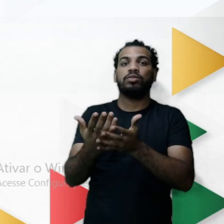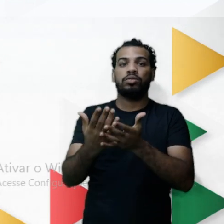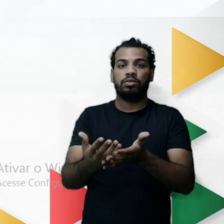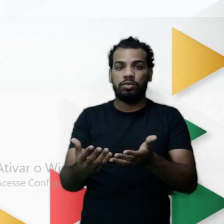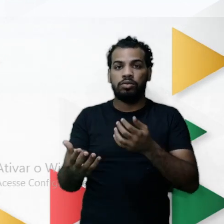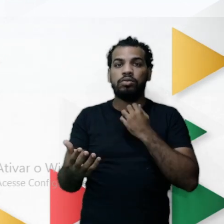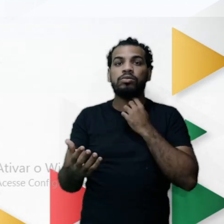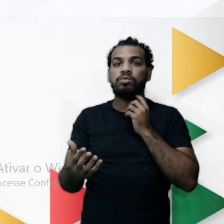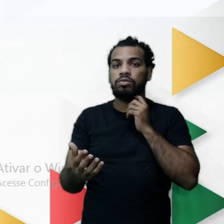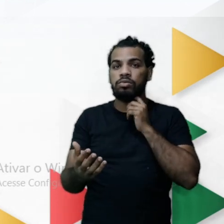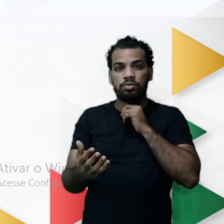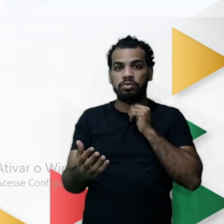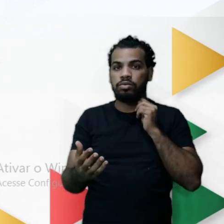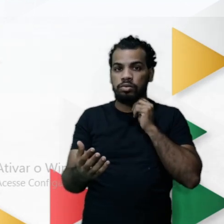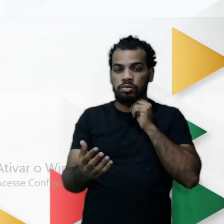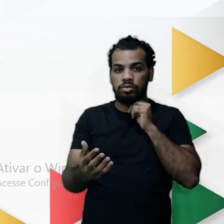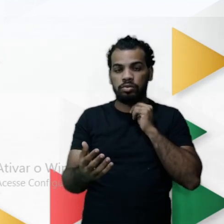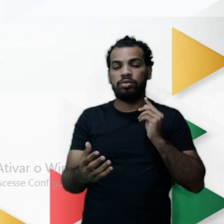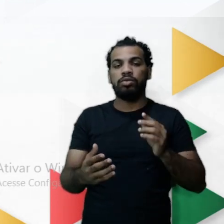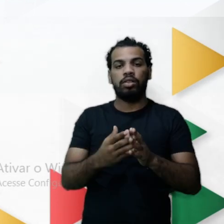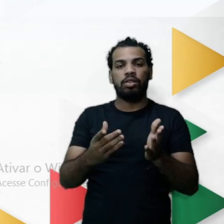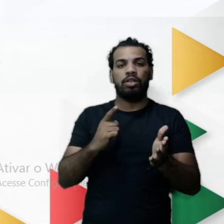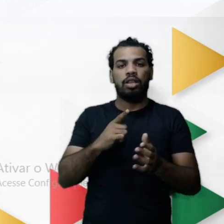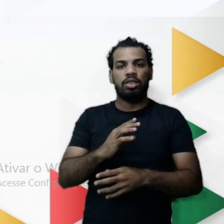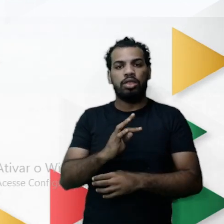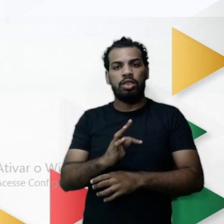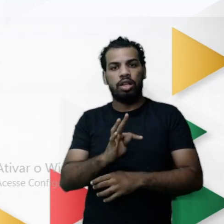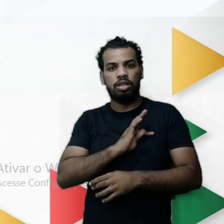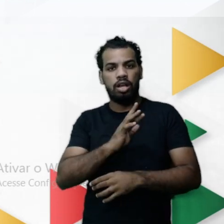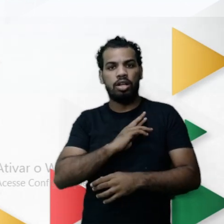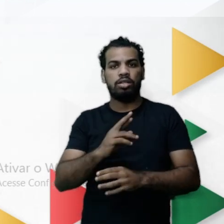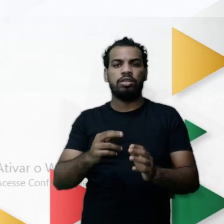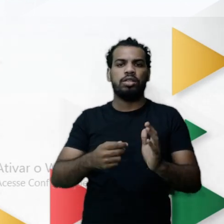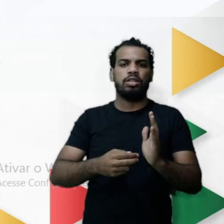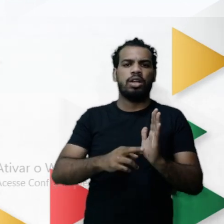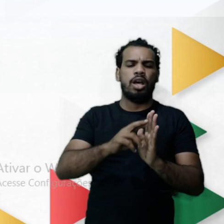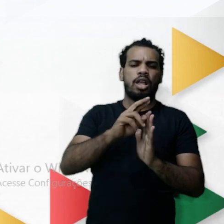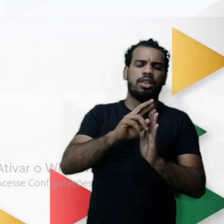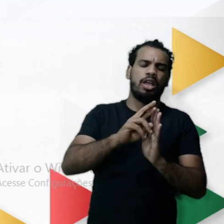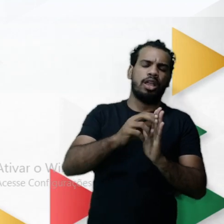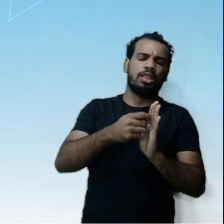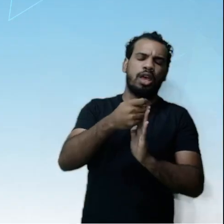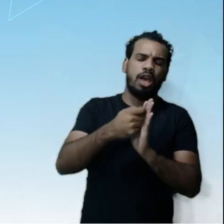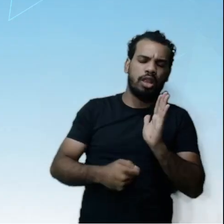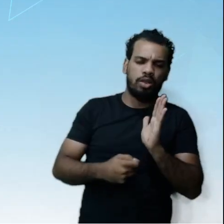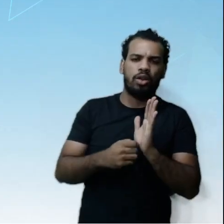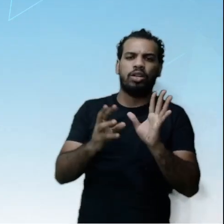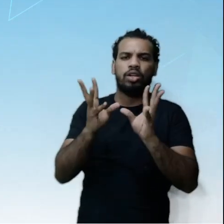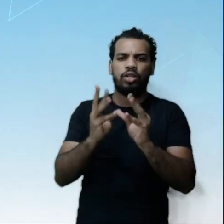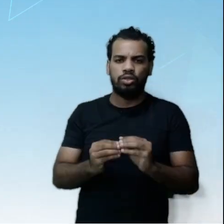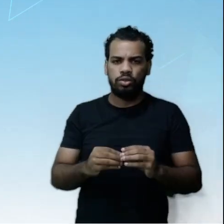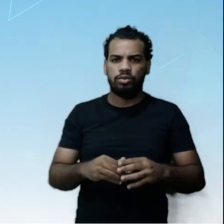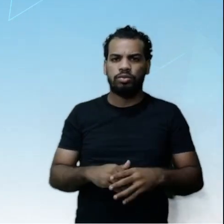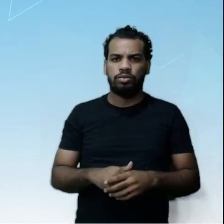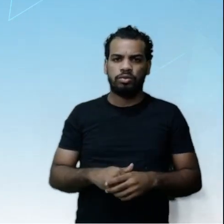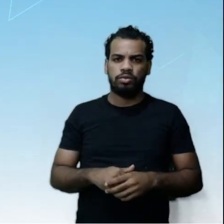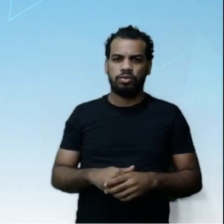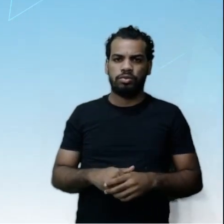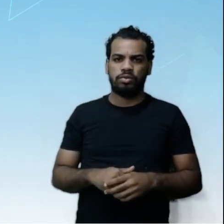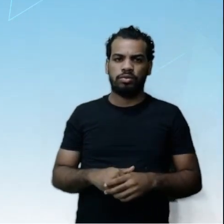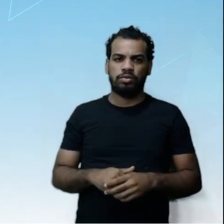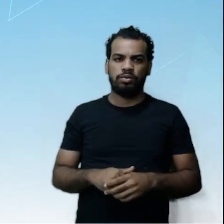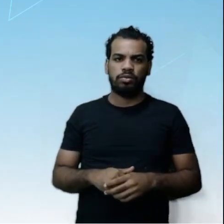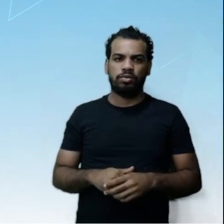bulas, manual técnico, relatório, resumo, etc. E conhecer